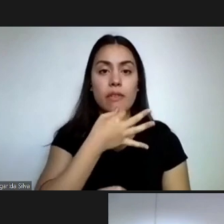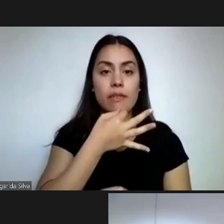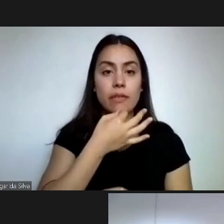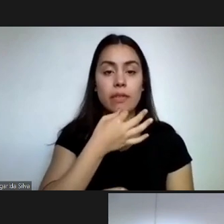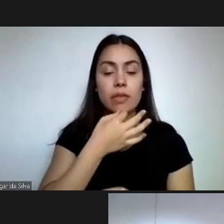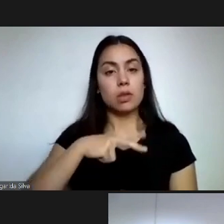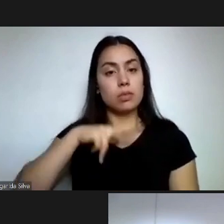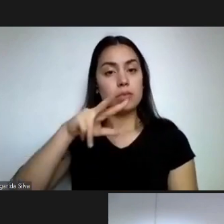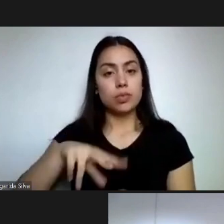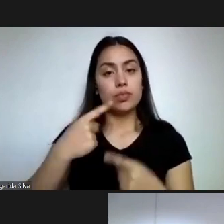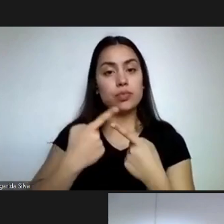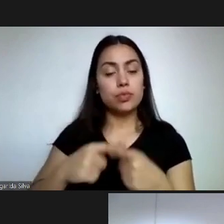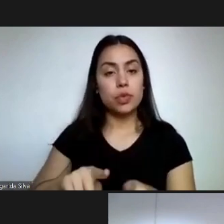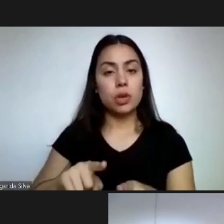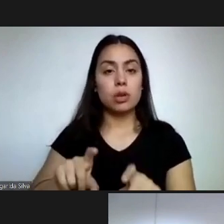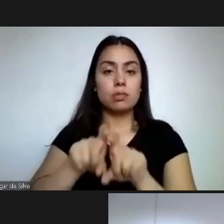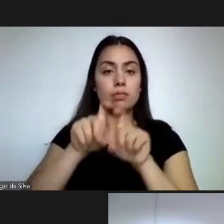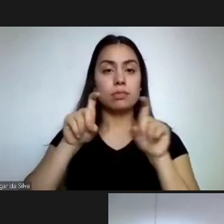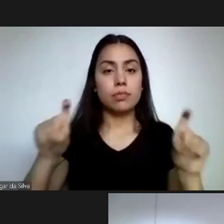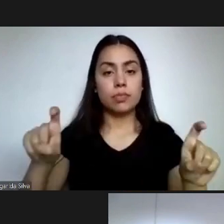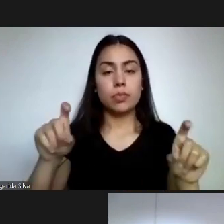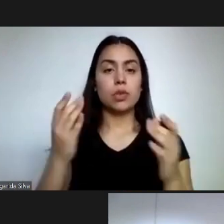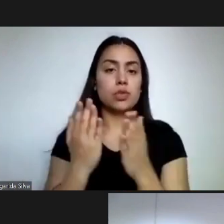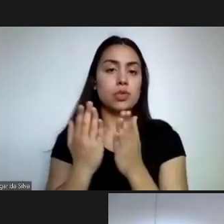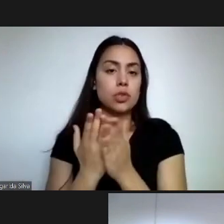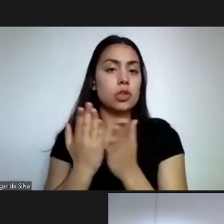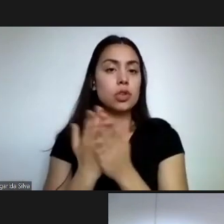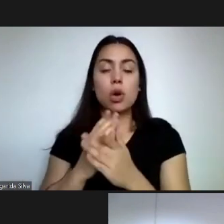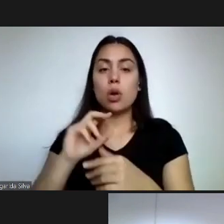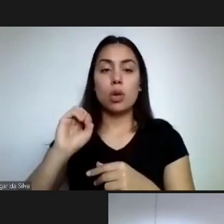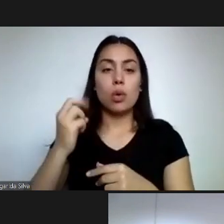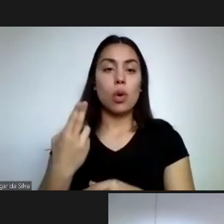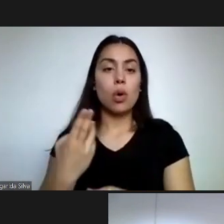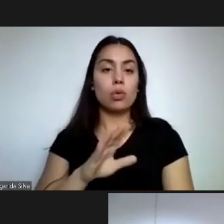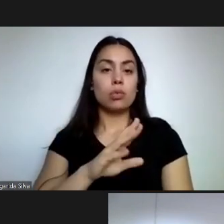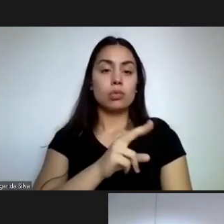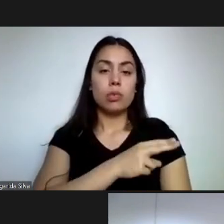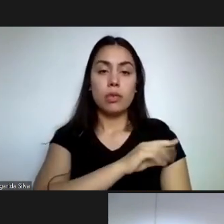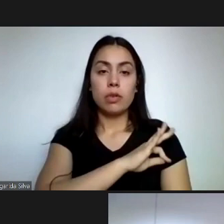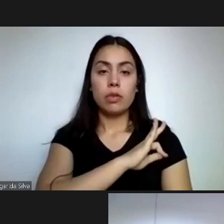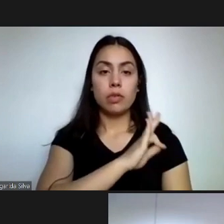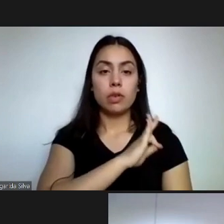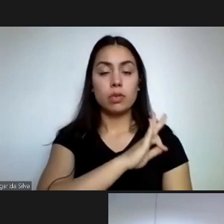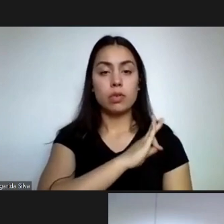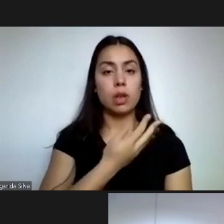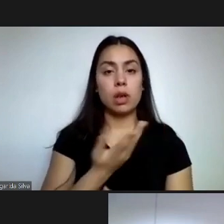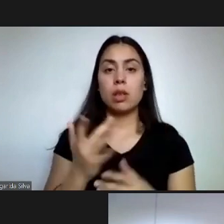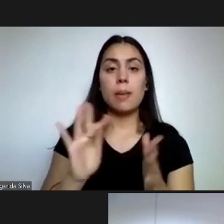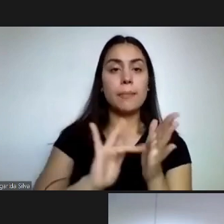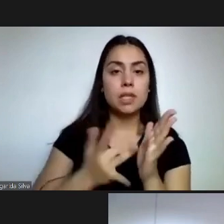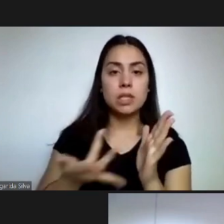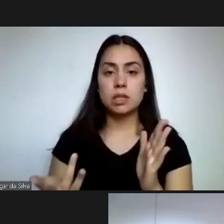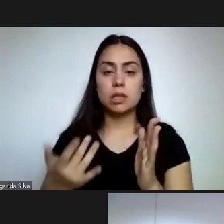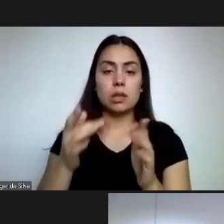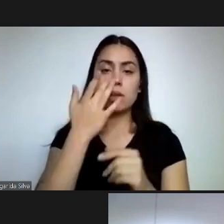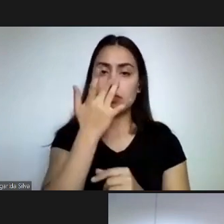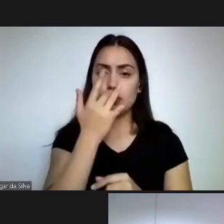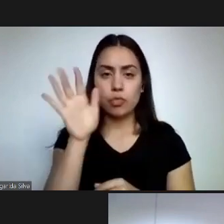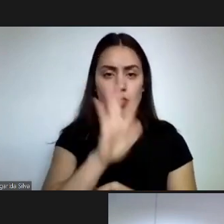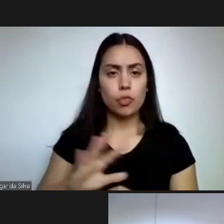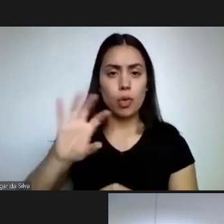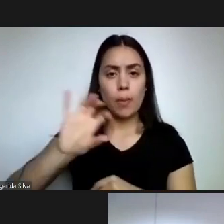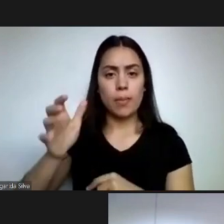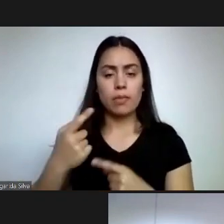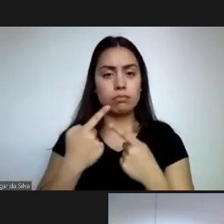seja o ensino básico e secundário, seja o ensino superior, como os brasileiros, os cabo-verdianos, os angolanos, os moçambicanos, os guineenses, os santomenses,